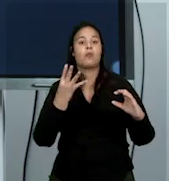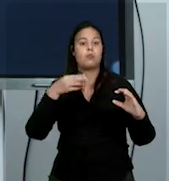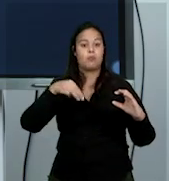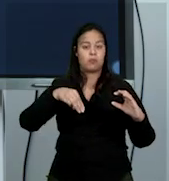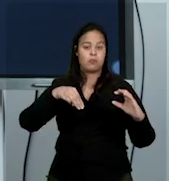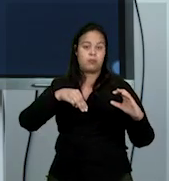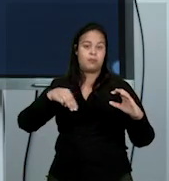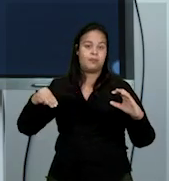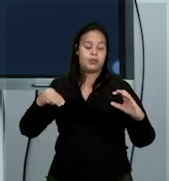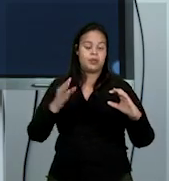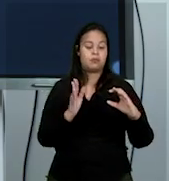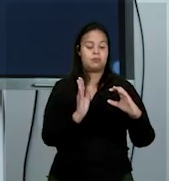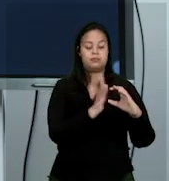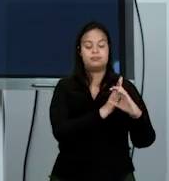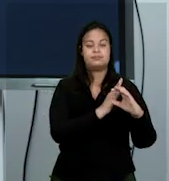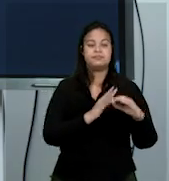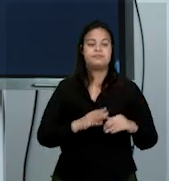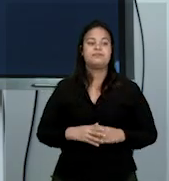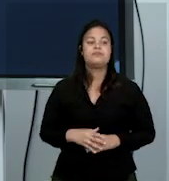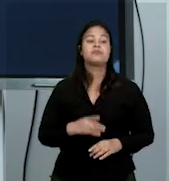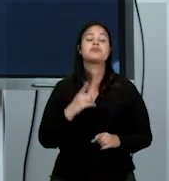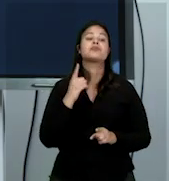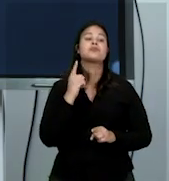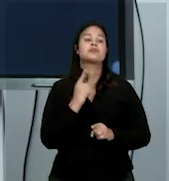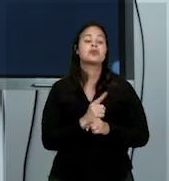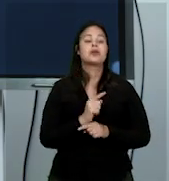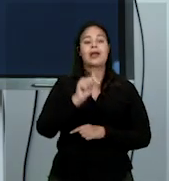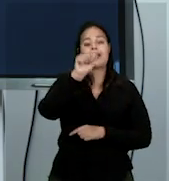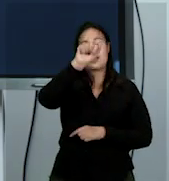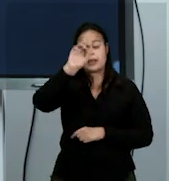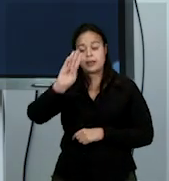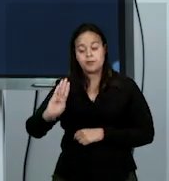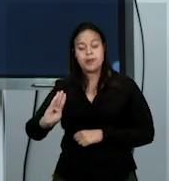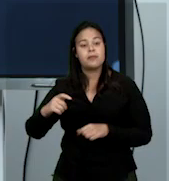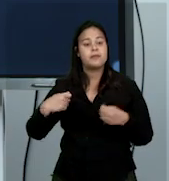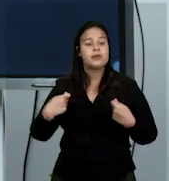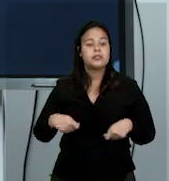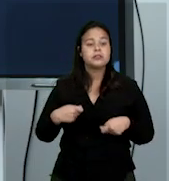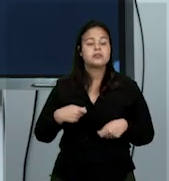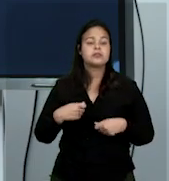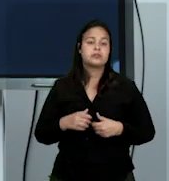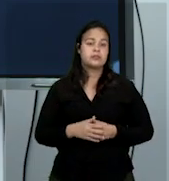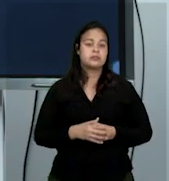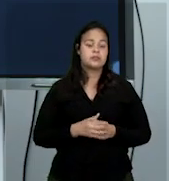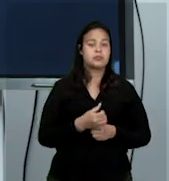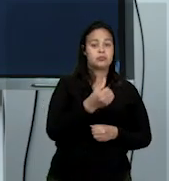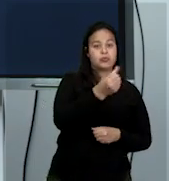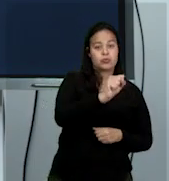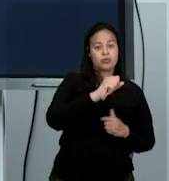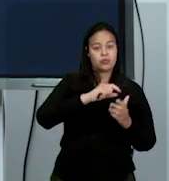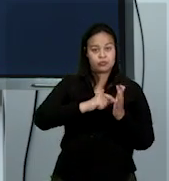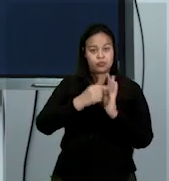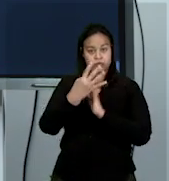metros, a metade do 8. E eu quero achar lá o AB. Então, eu já sei que 8 vezes